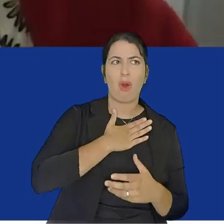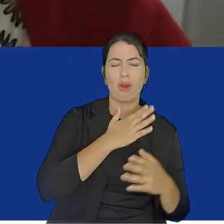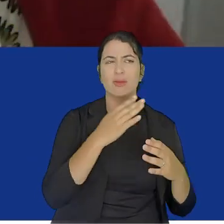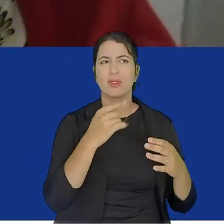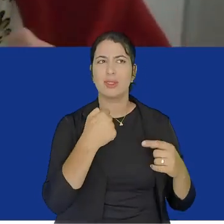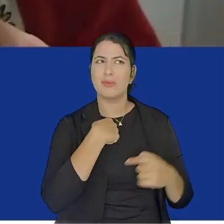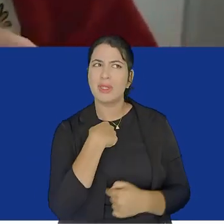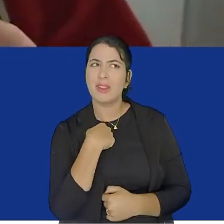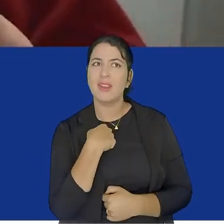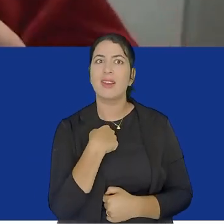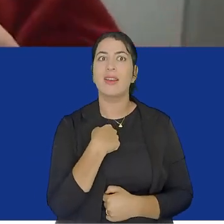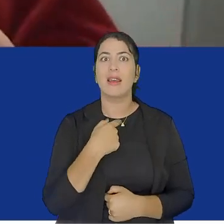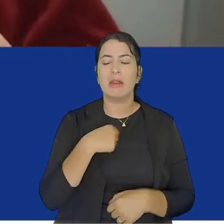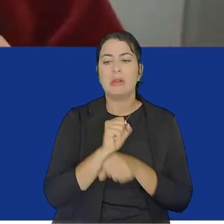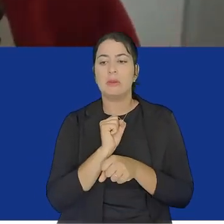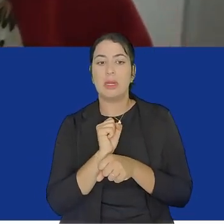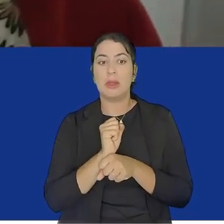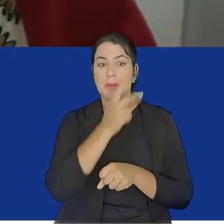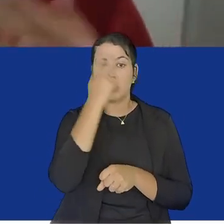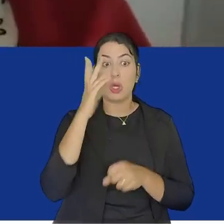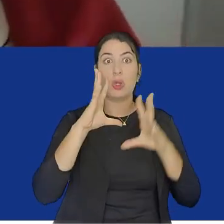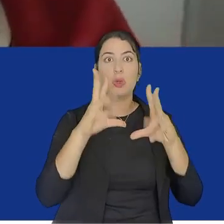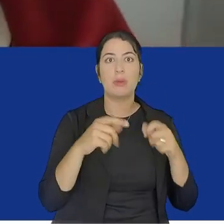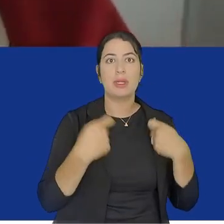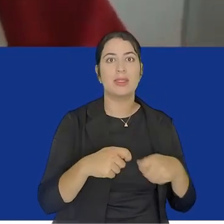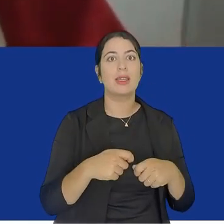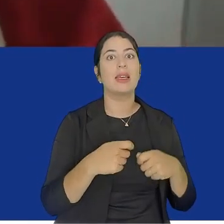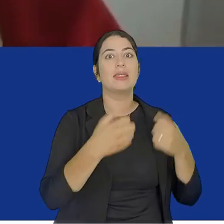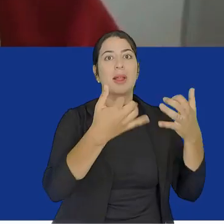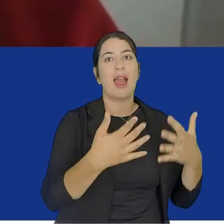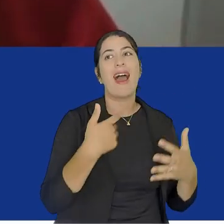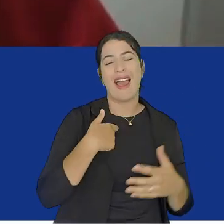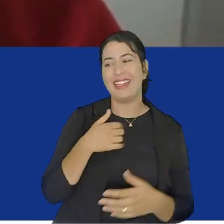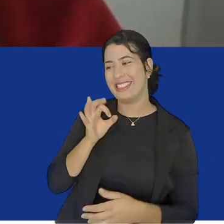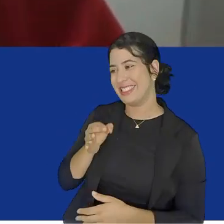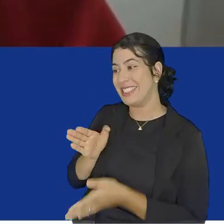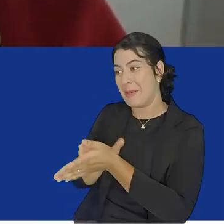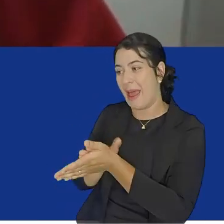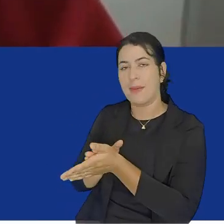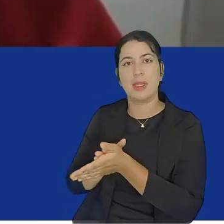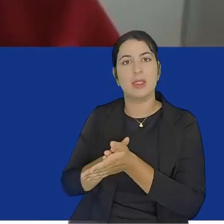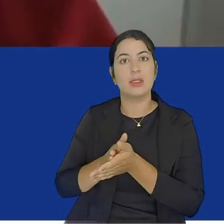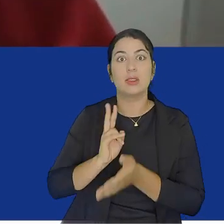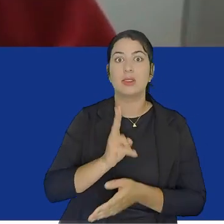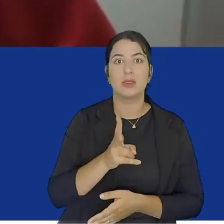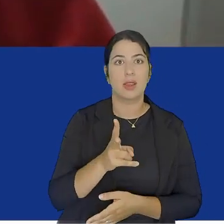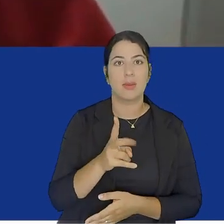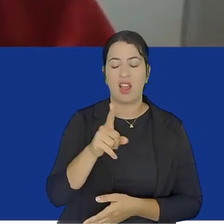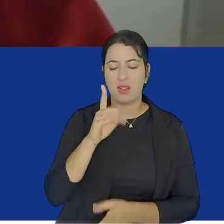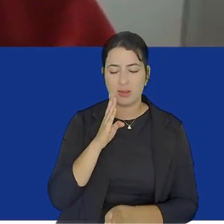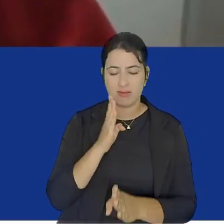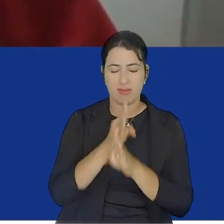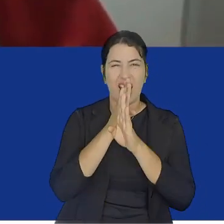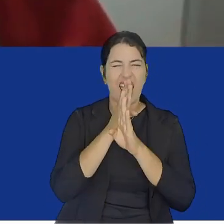que as pessoas legitimem as coisas que eu faço, eu descubro que eu tenho baixa autoestima, e esse é o pior momento da terapia